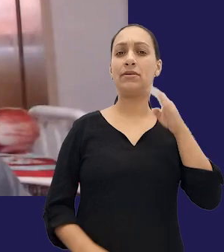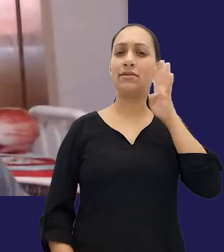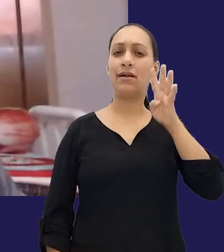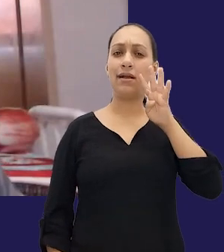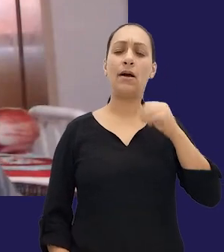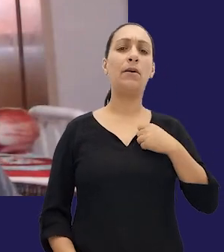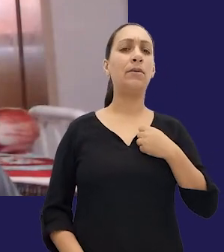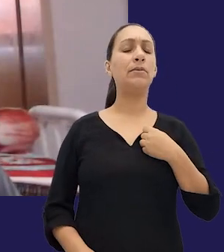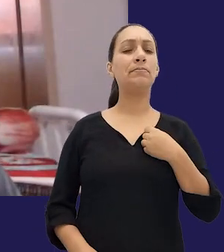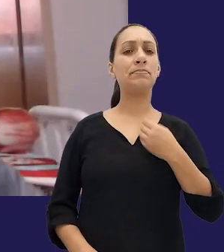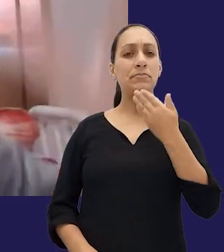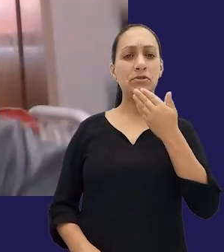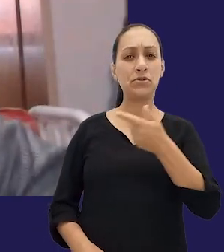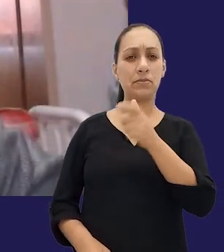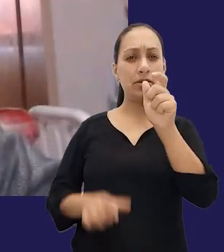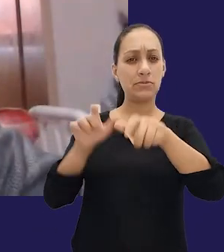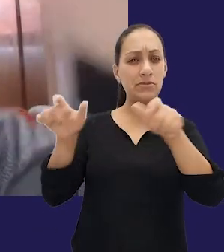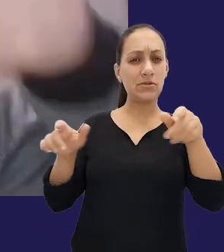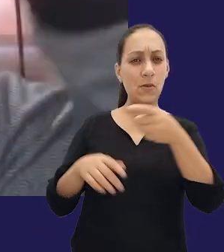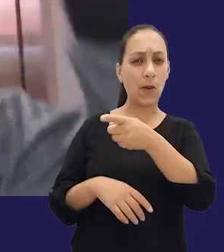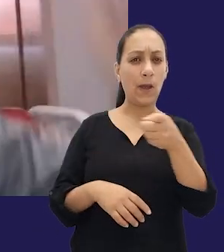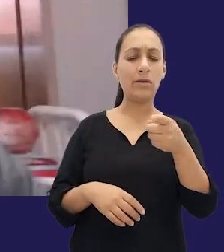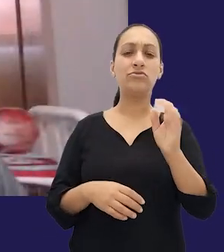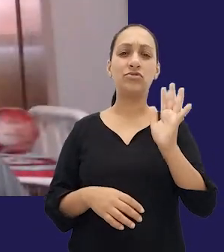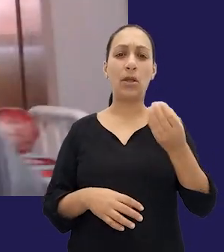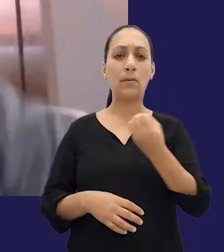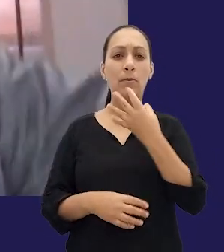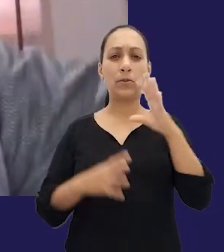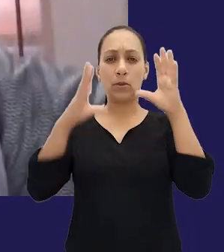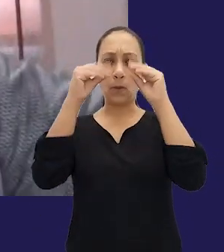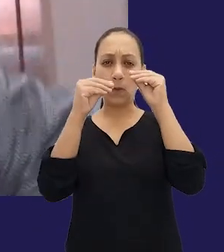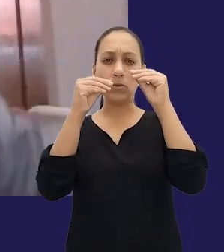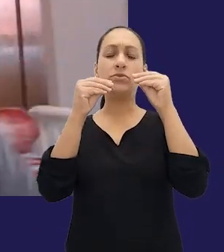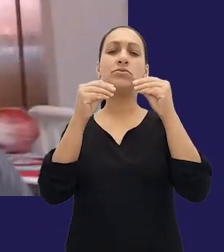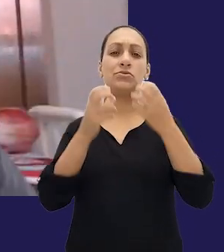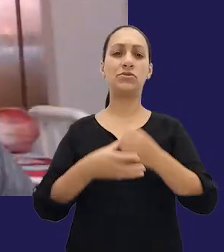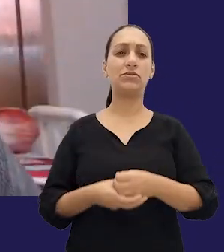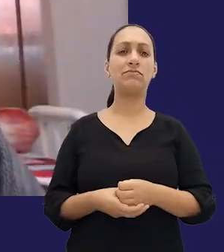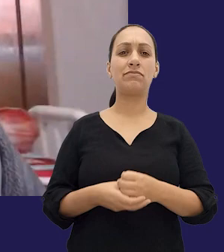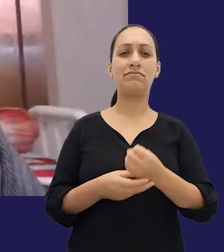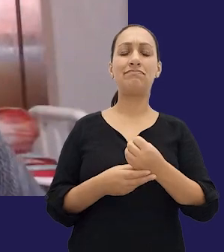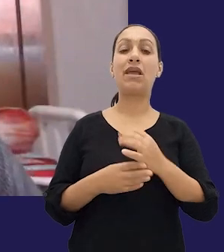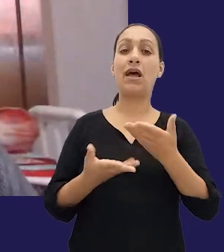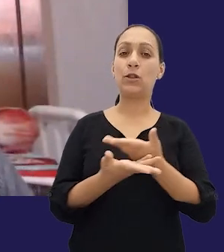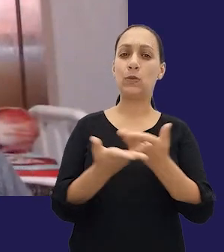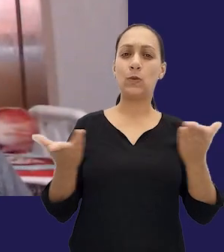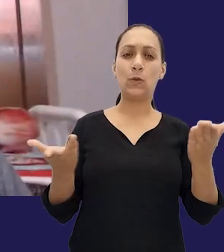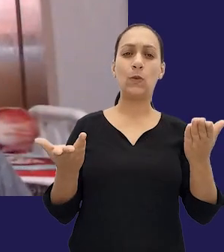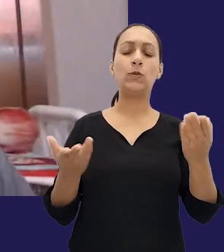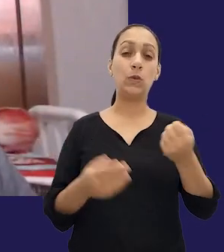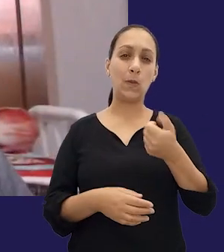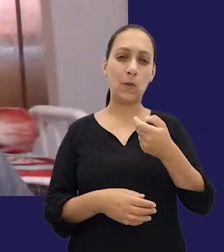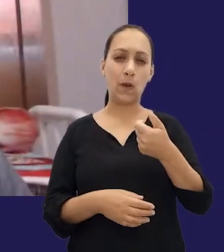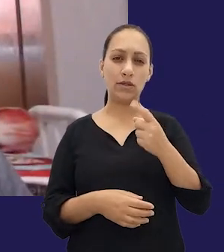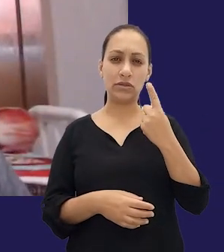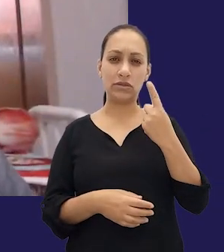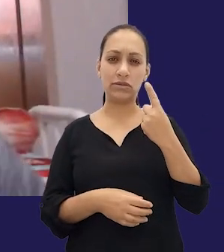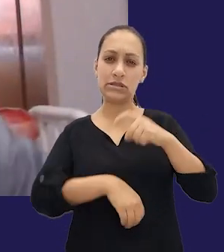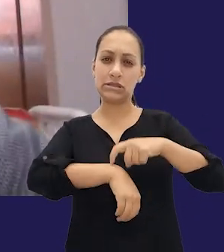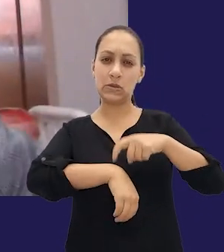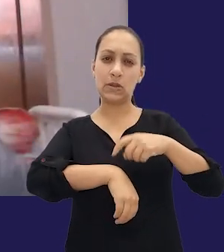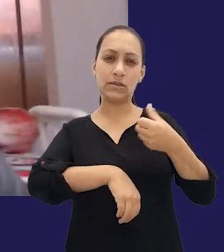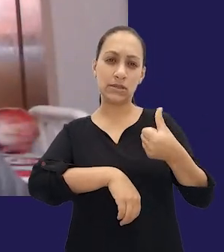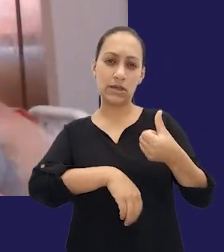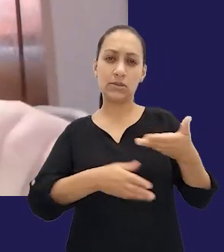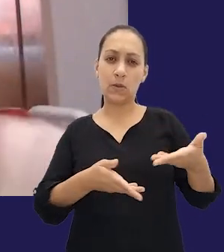boa noite. Eu acho que 18 horas, ultimamente tá até escuro, né? Então deve ser noite já. Então, boa noite a todos aí. Deixa um like aí, compartilha